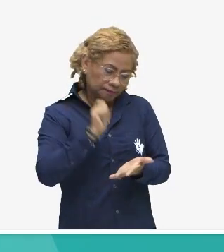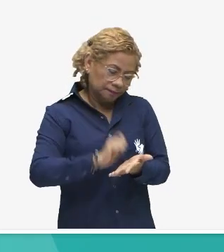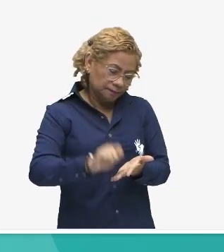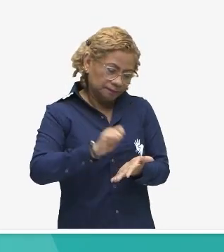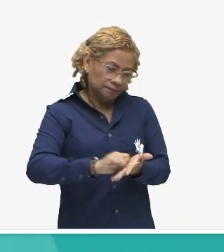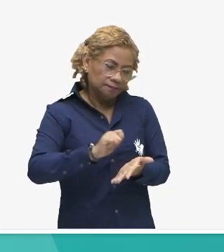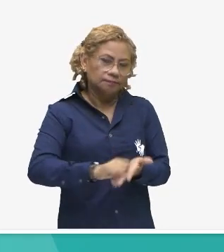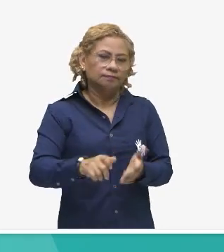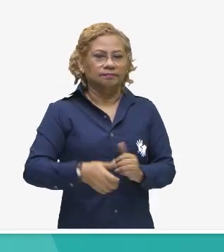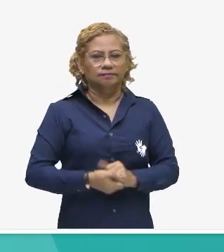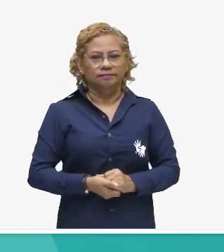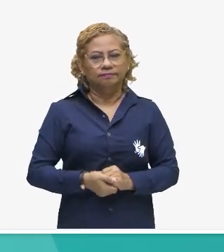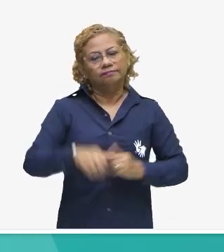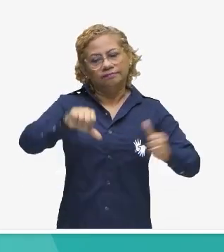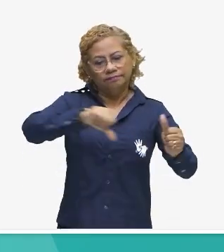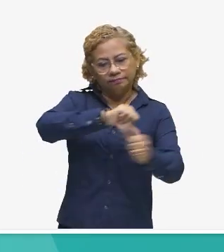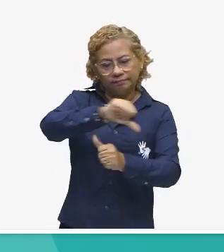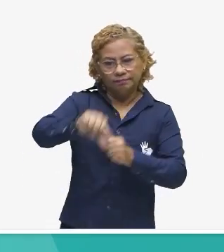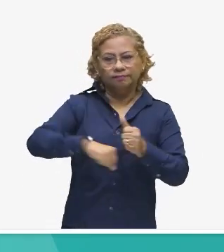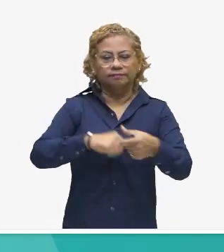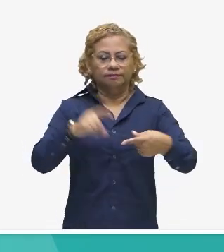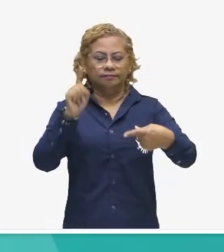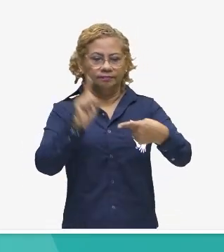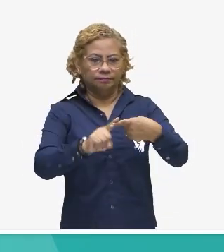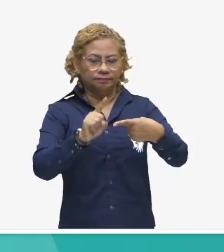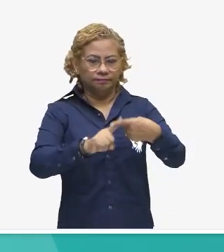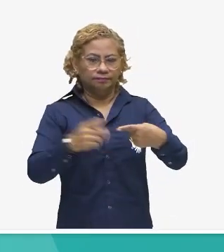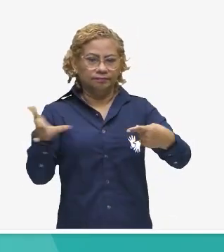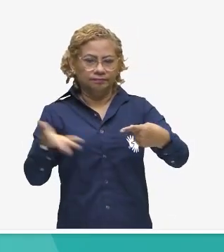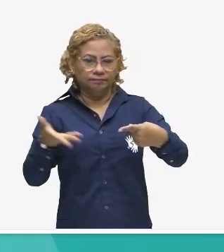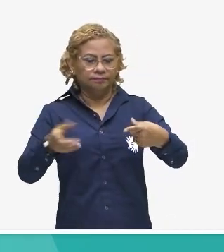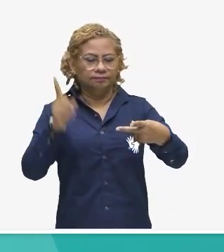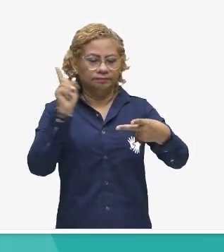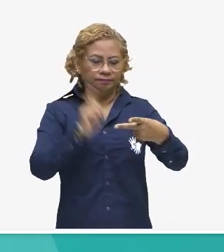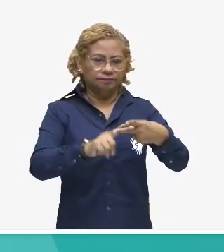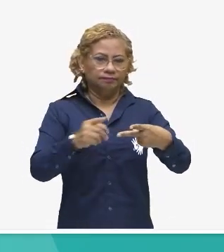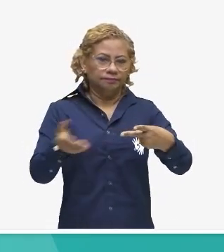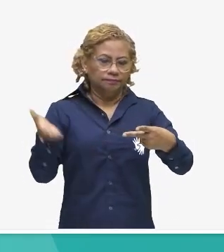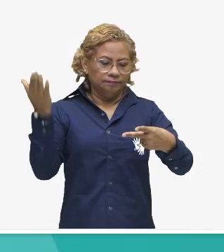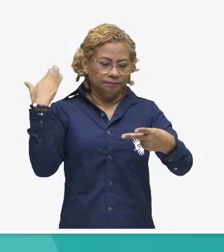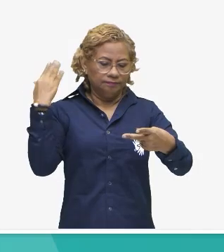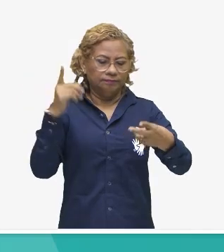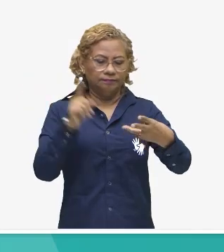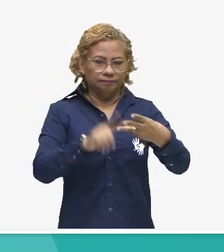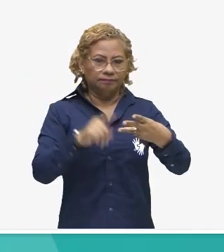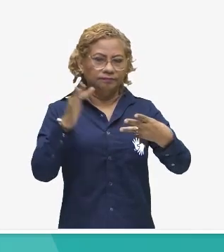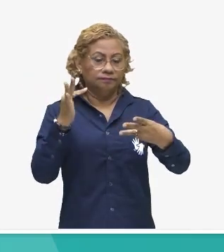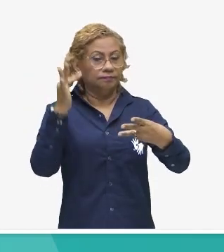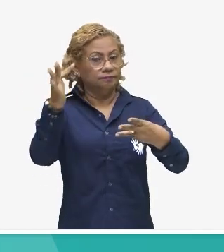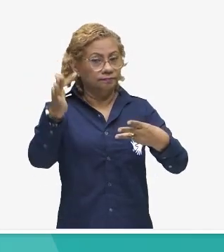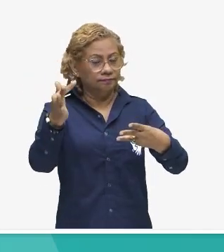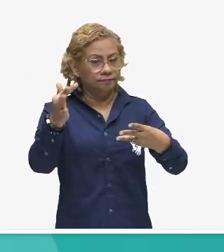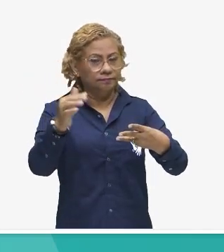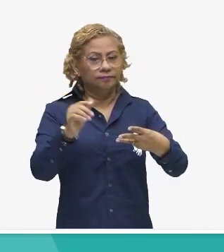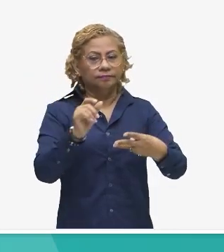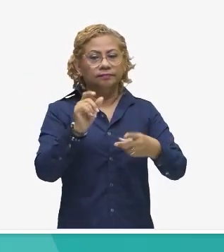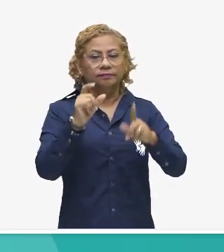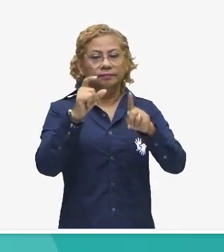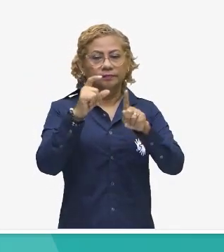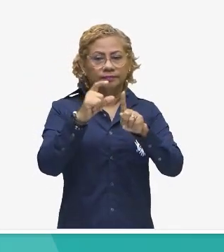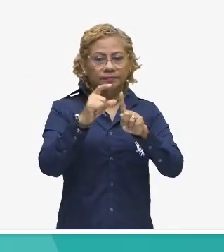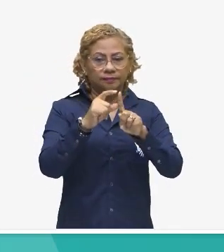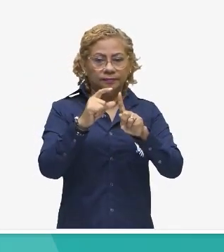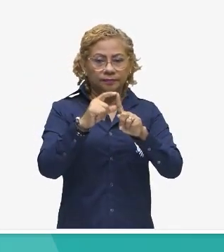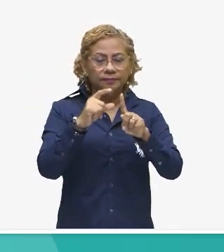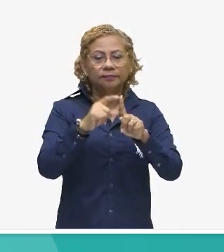por essa transformação. E agora a gente vai observar um texto e verificar